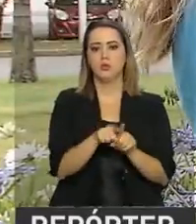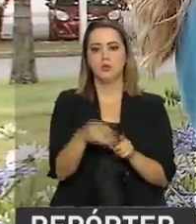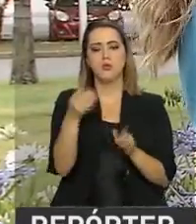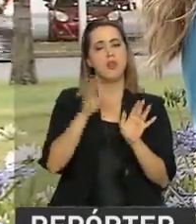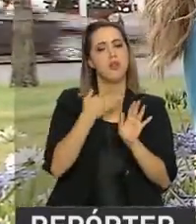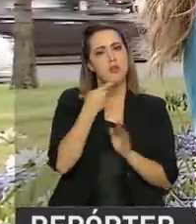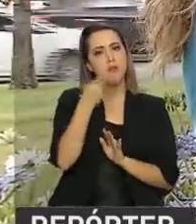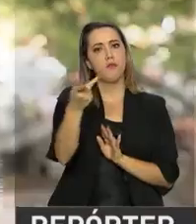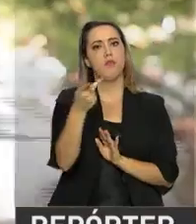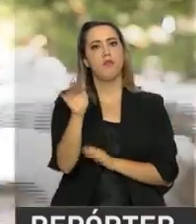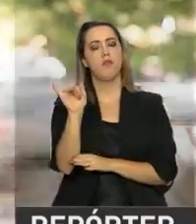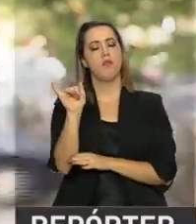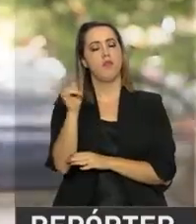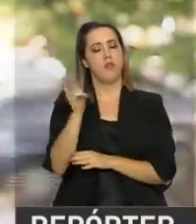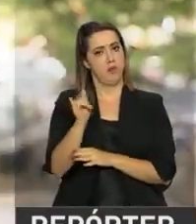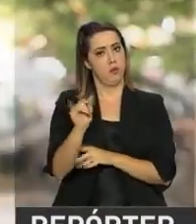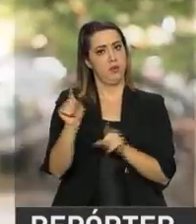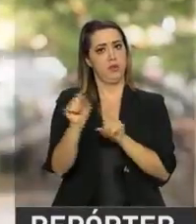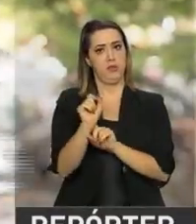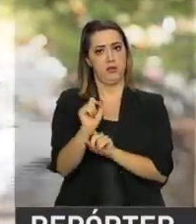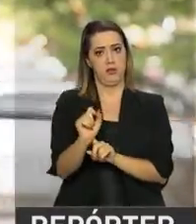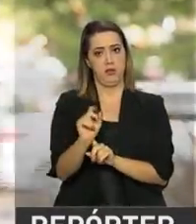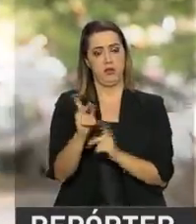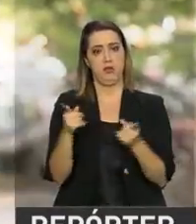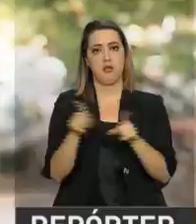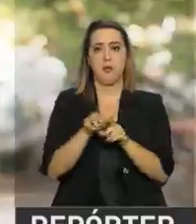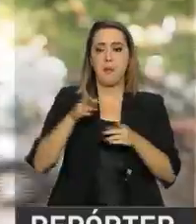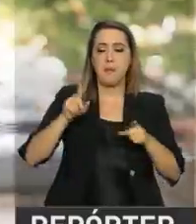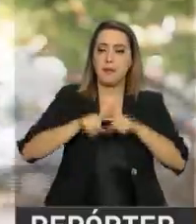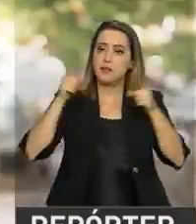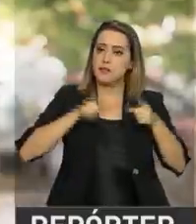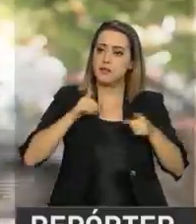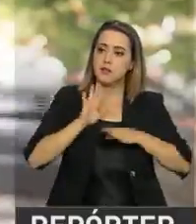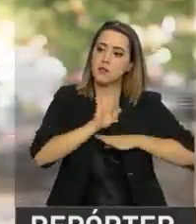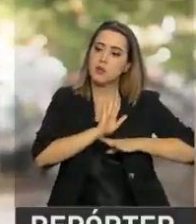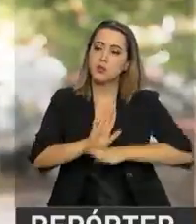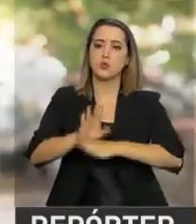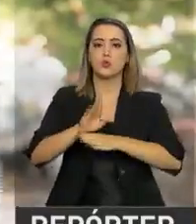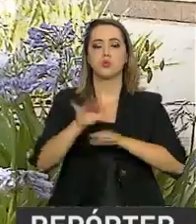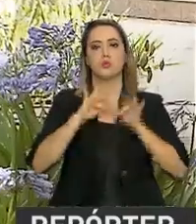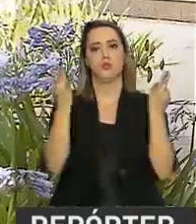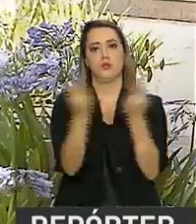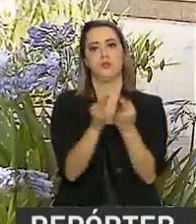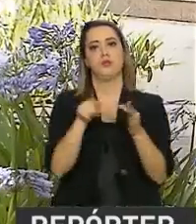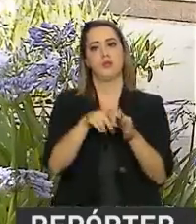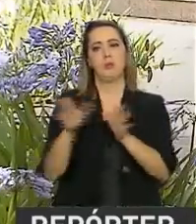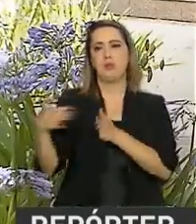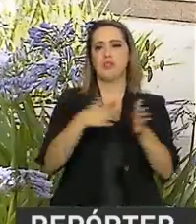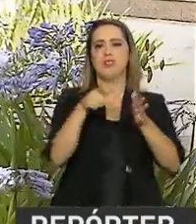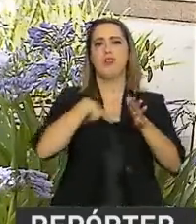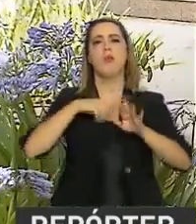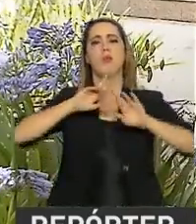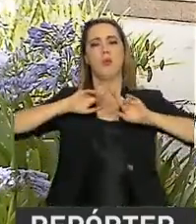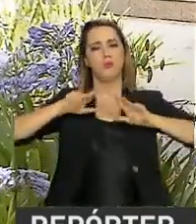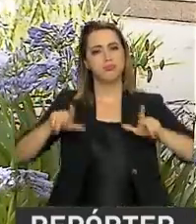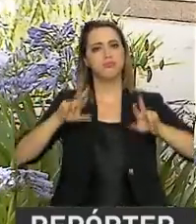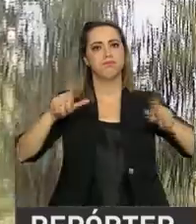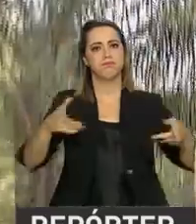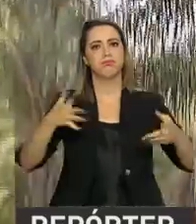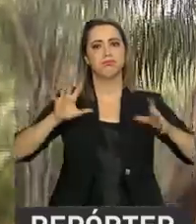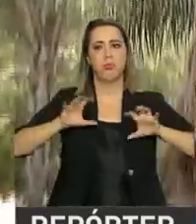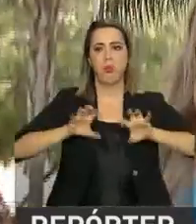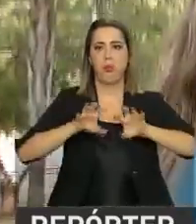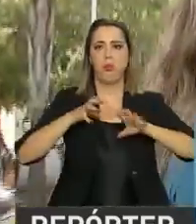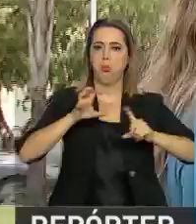orientação homossexual e recebeu o apoio da família. Mas na rua já sofreu inúmeras agressões físicas e verbais.